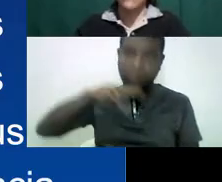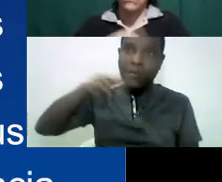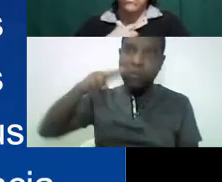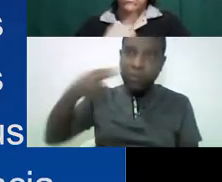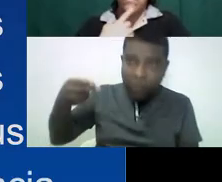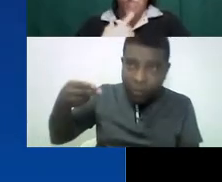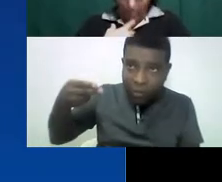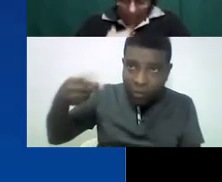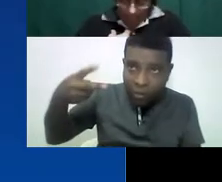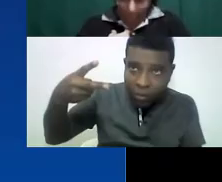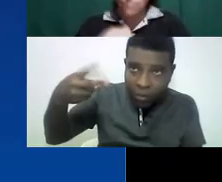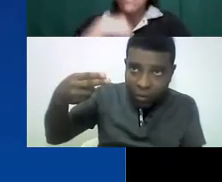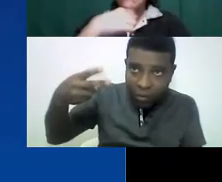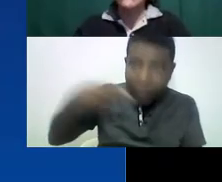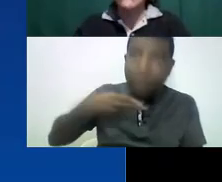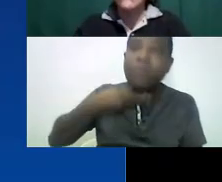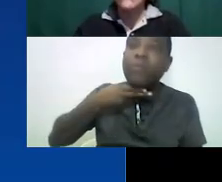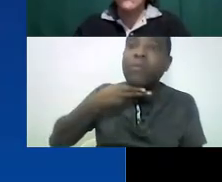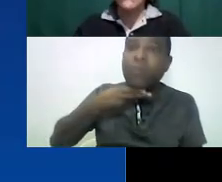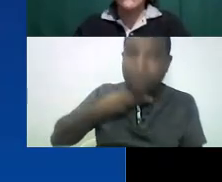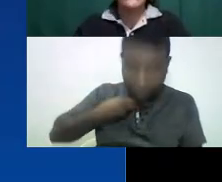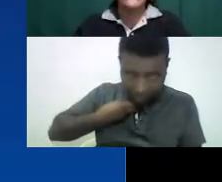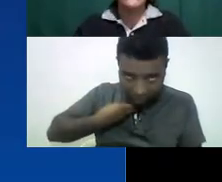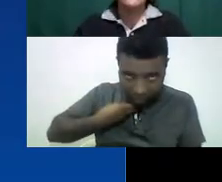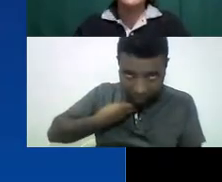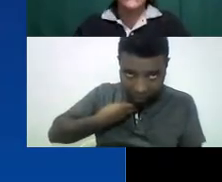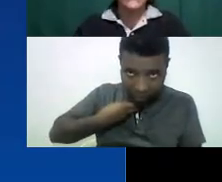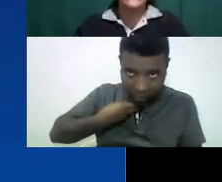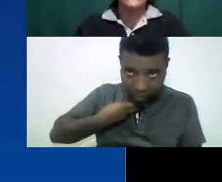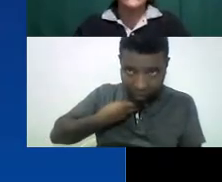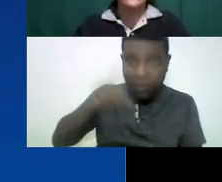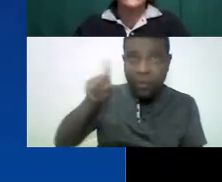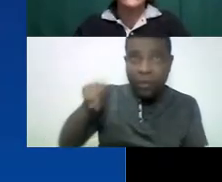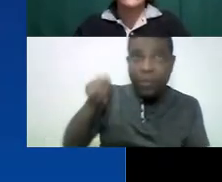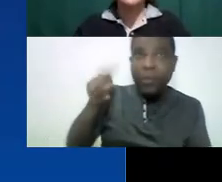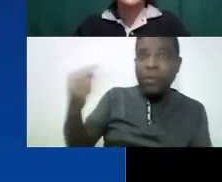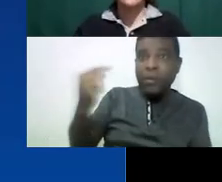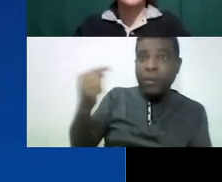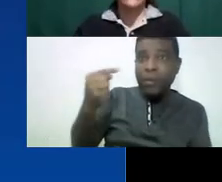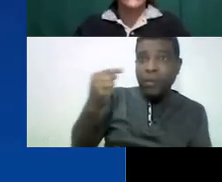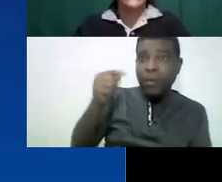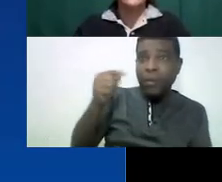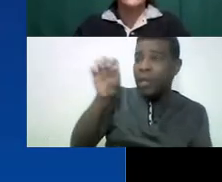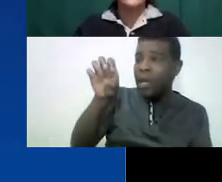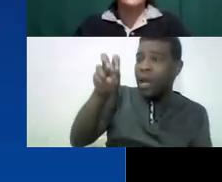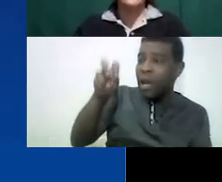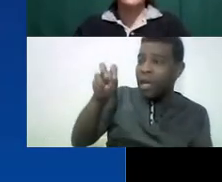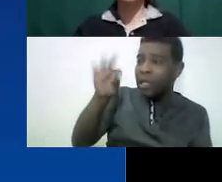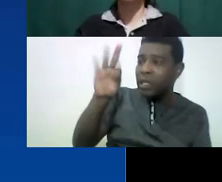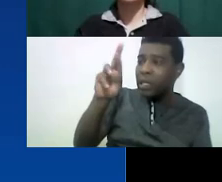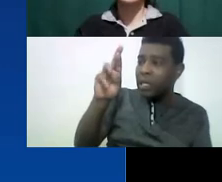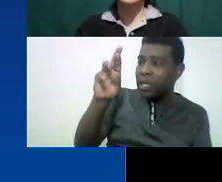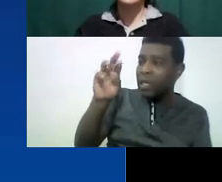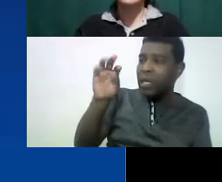tá? Quando você, então, vê a extensão da cervical, ela é uma combinação da extensão da coluna cervical alta e